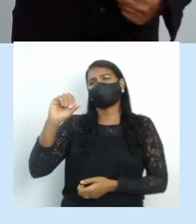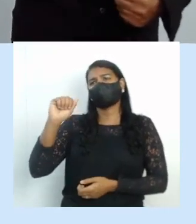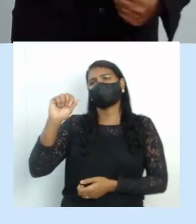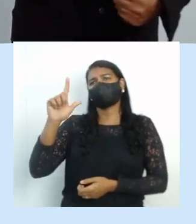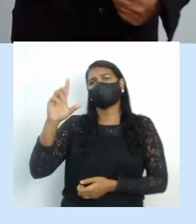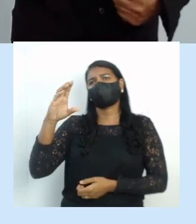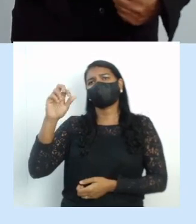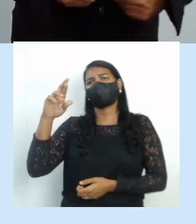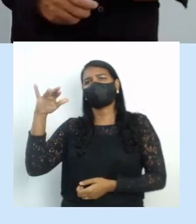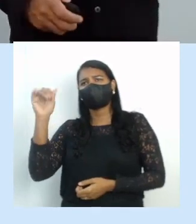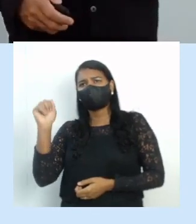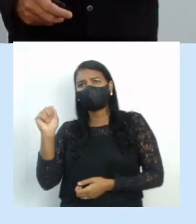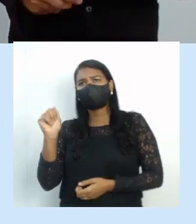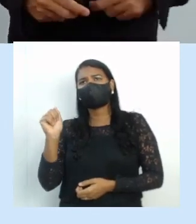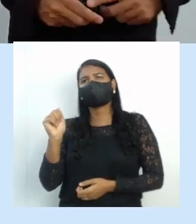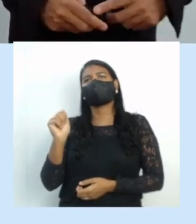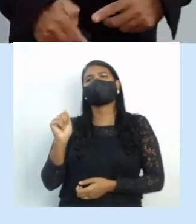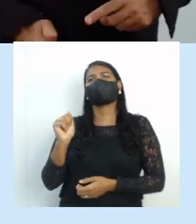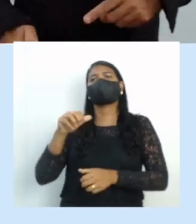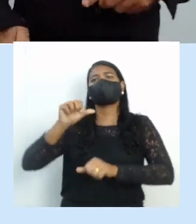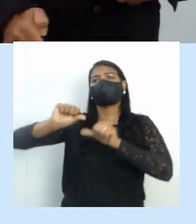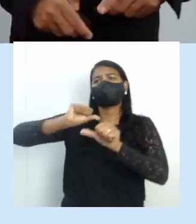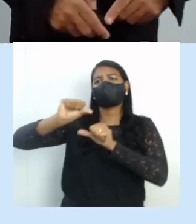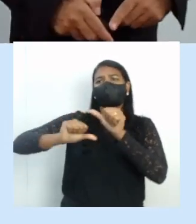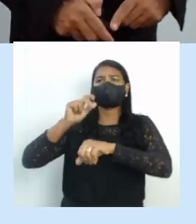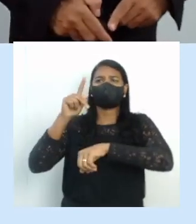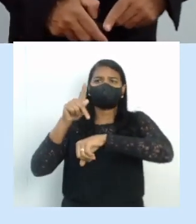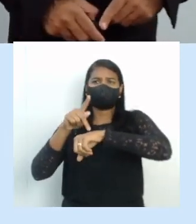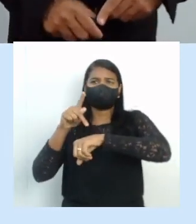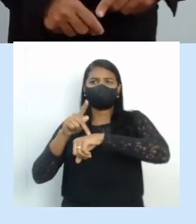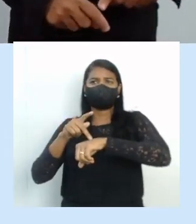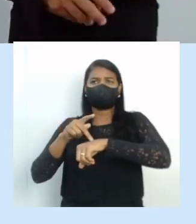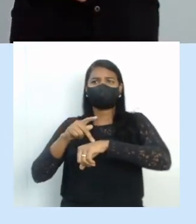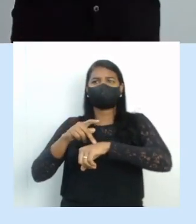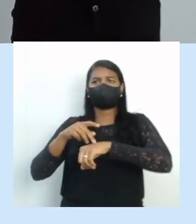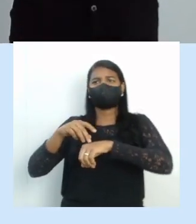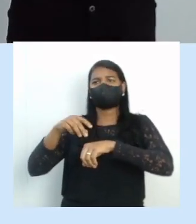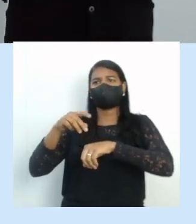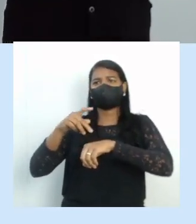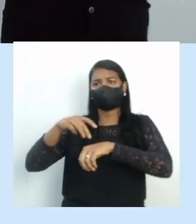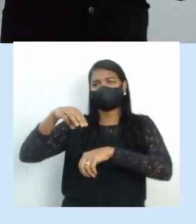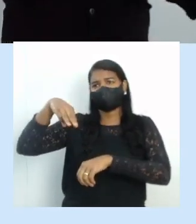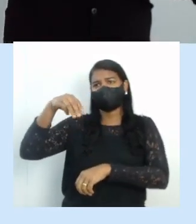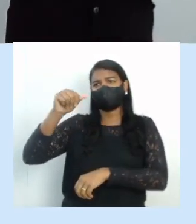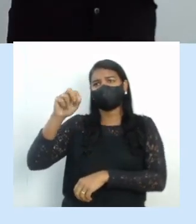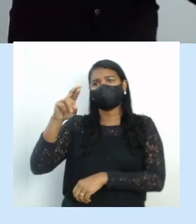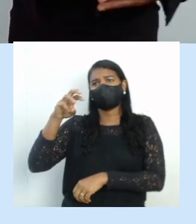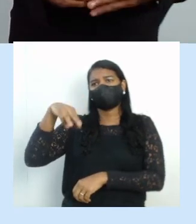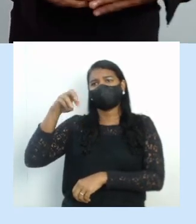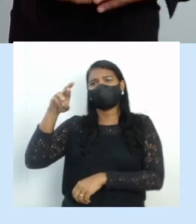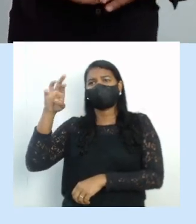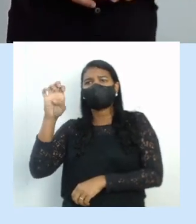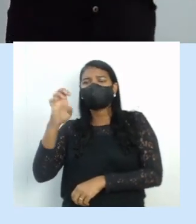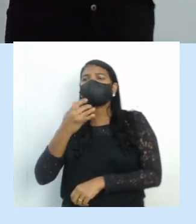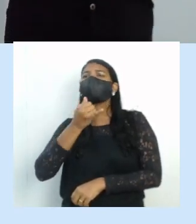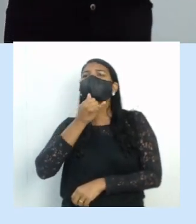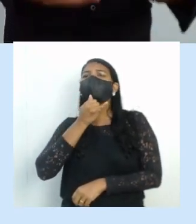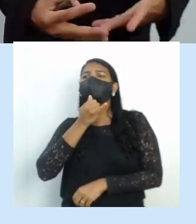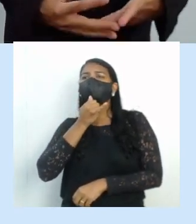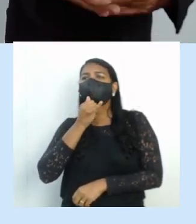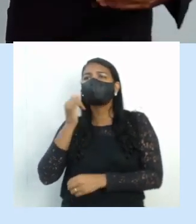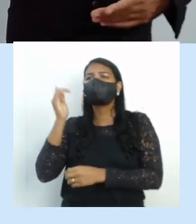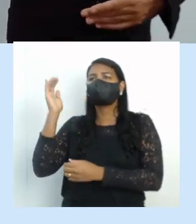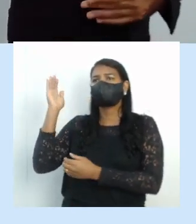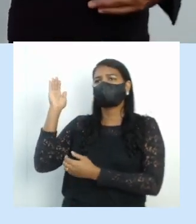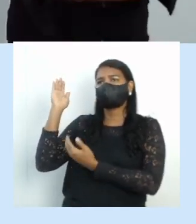rocha sedimentar e que vai se transformar em mármore. E aí a gente tem exemplo dessas rochas que se